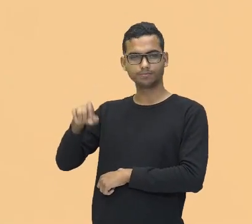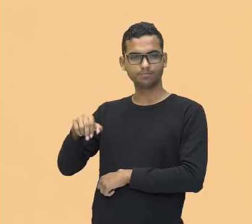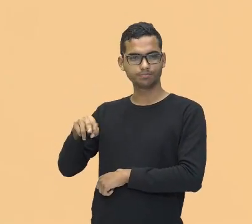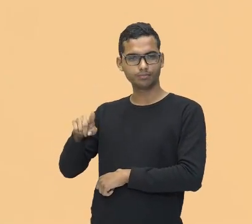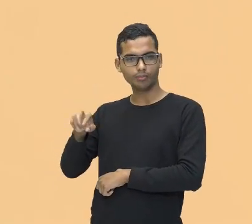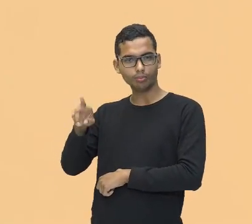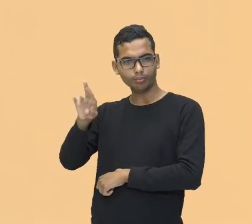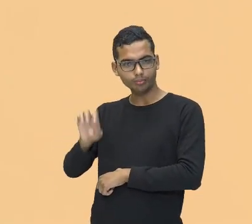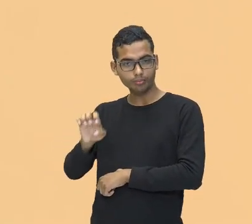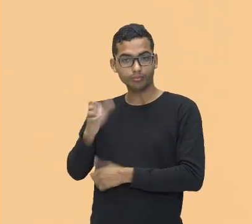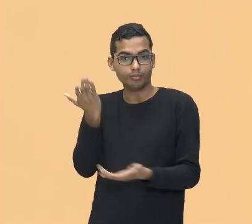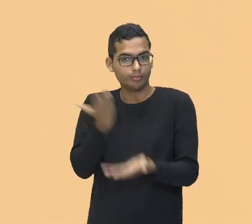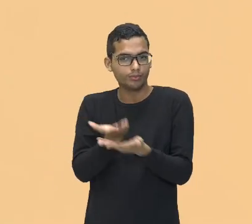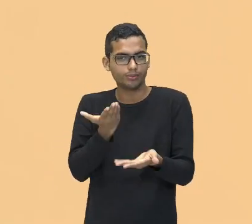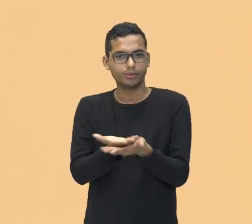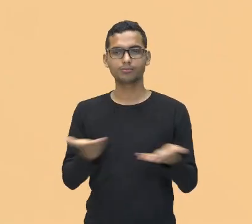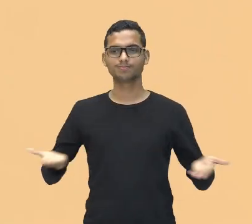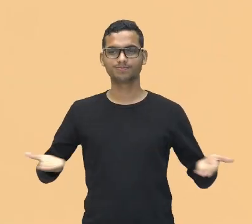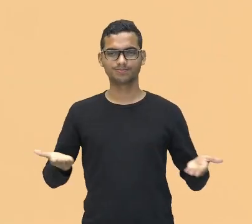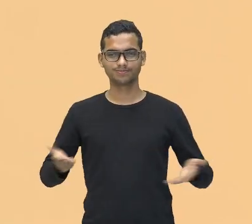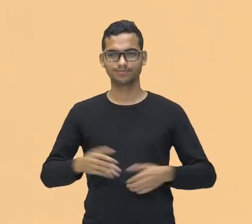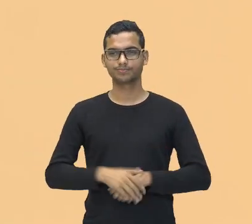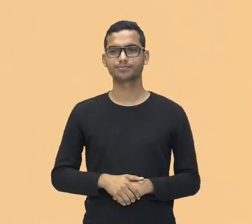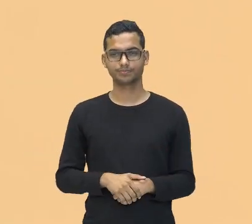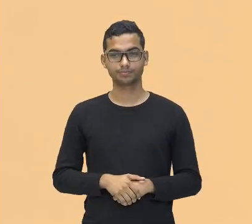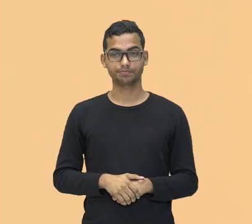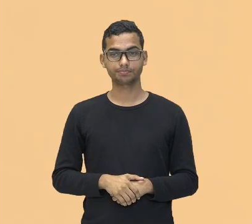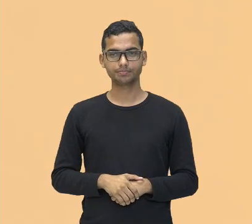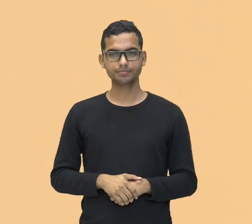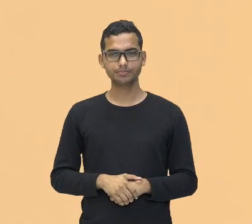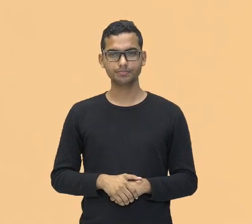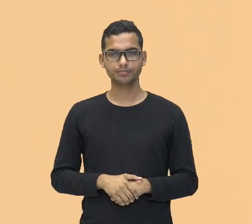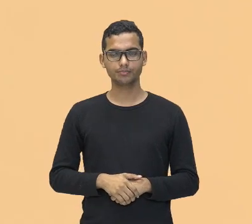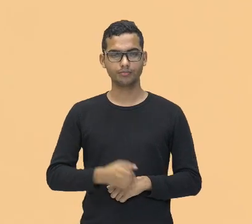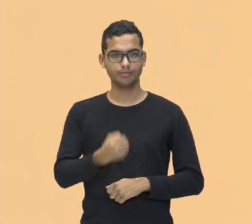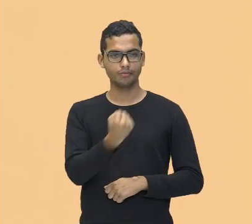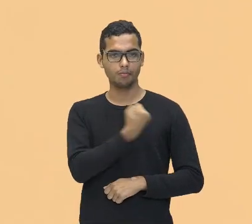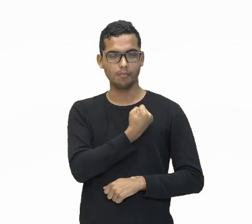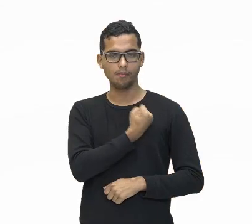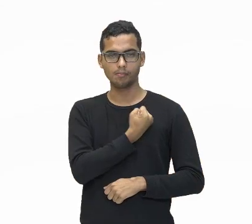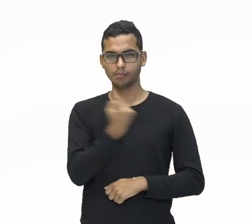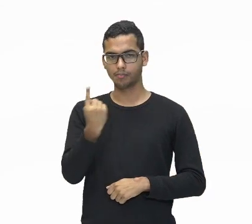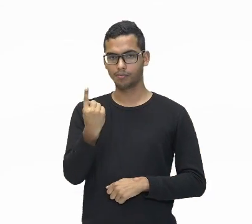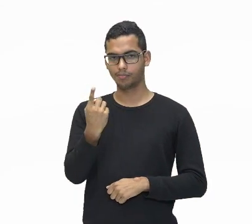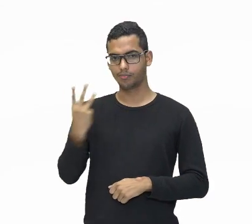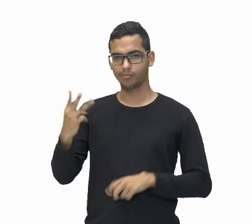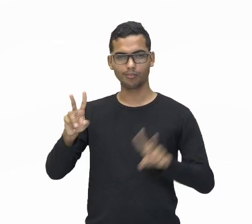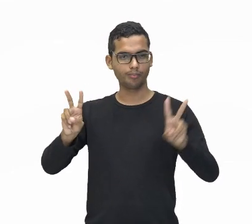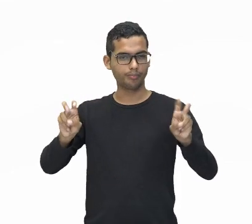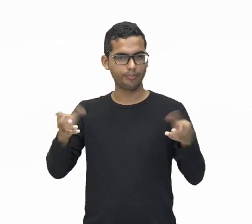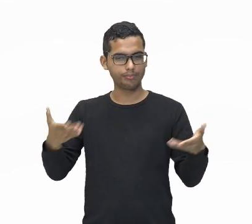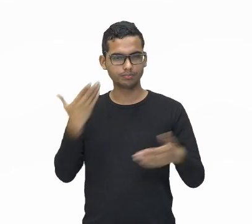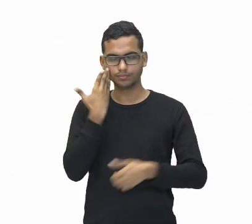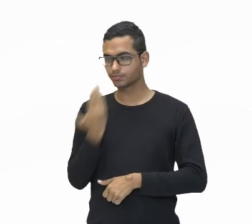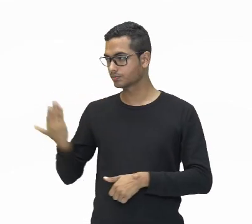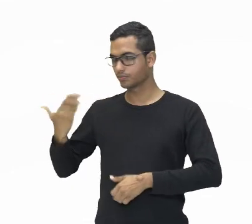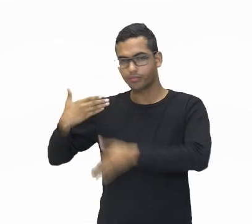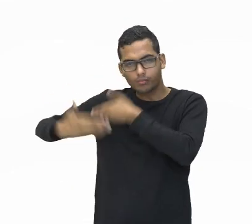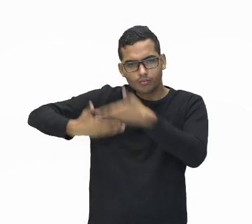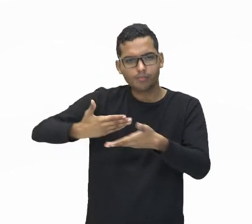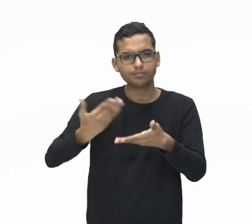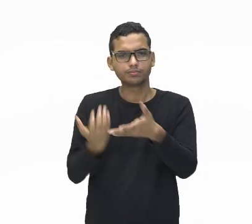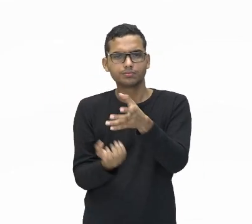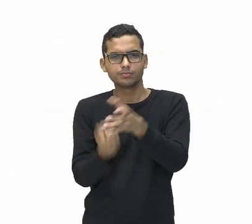aí a mais uma de nossas aulas. Vamos ver aí a aula de número 13, o objeto de conhecimento, processo